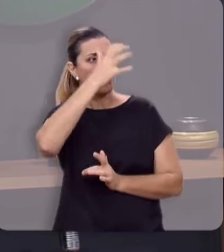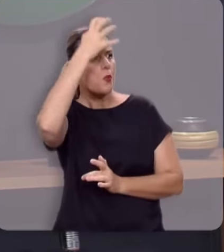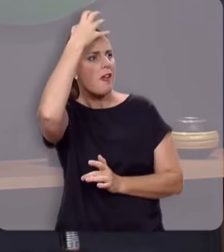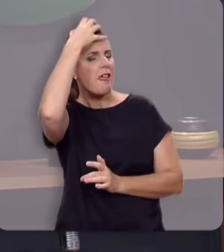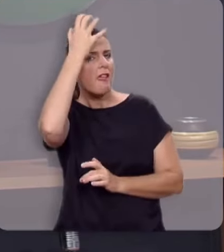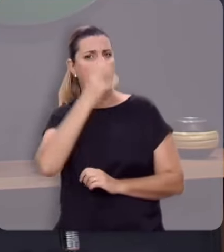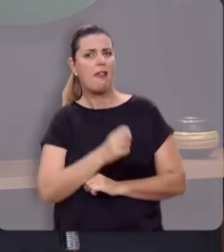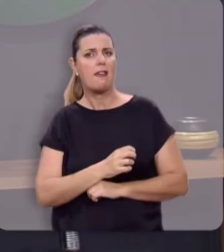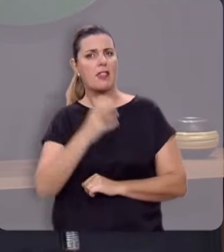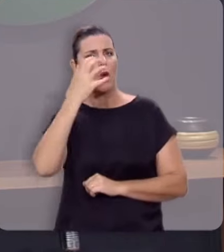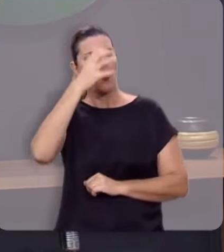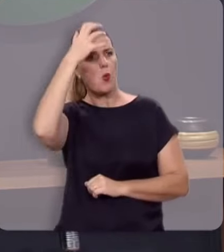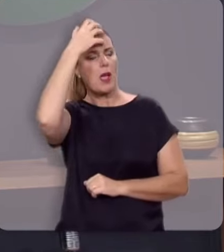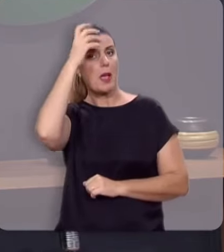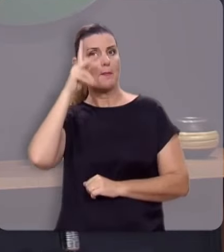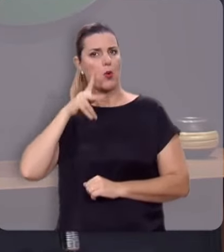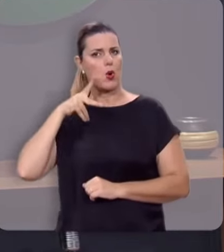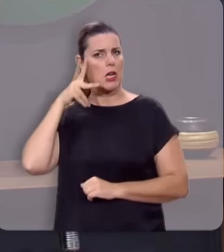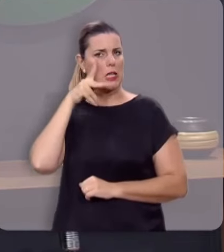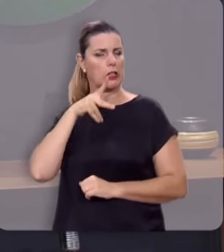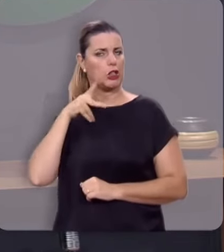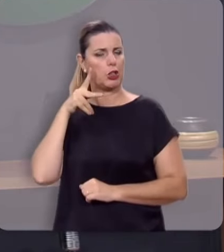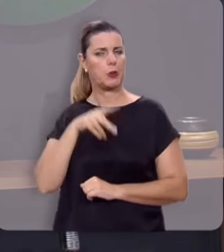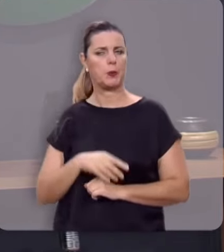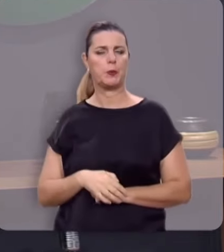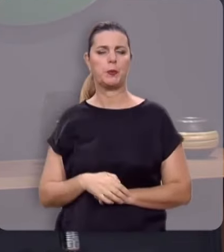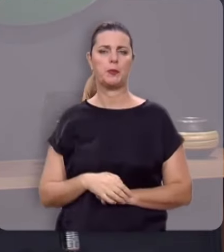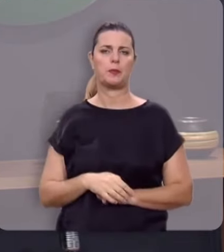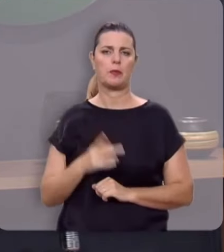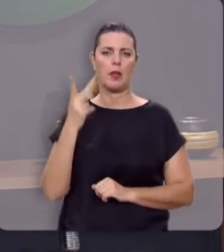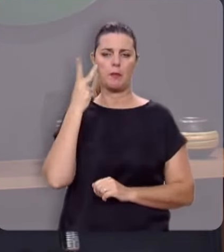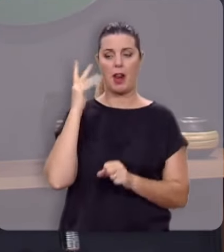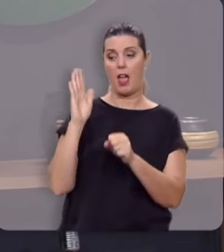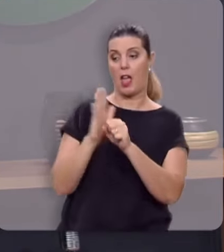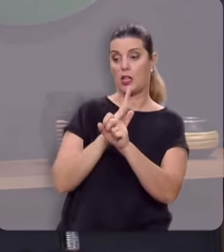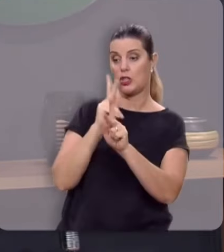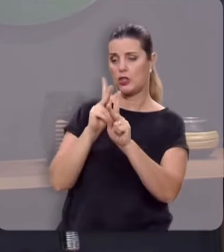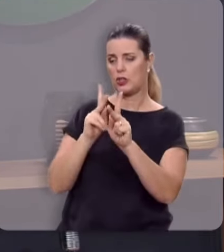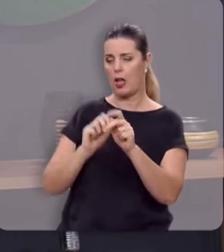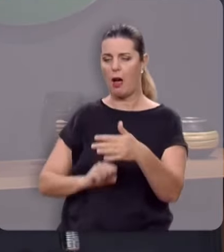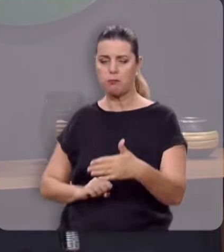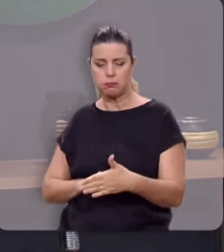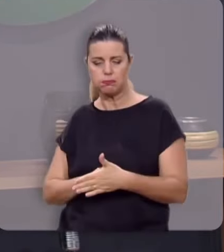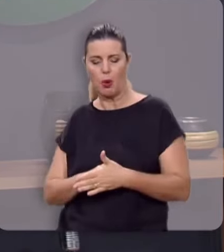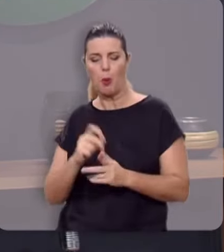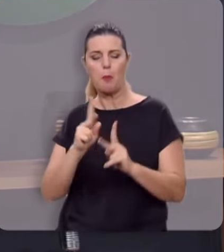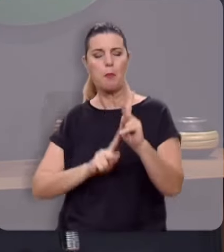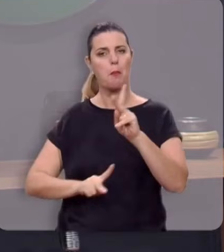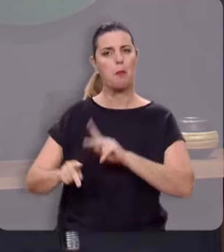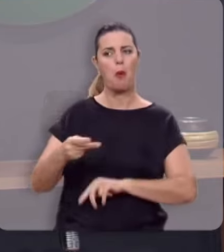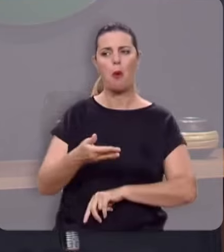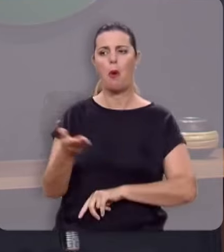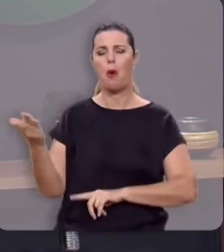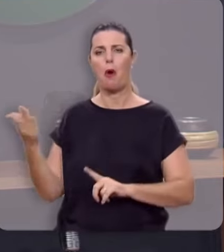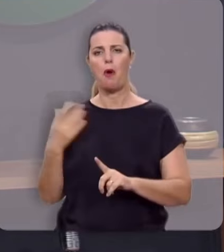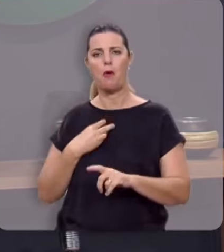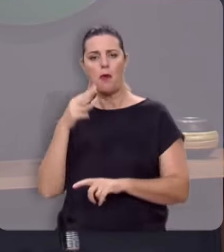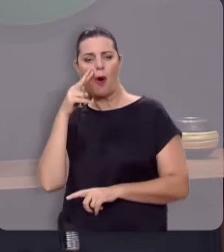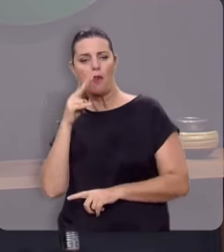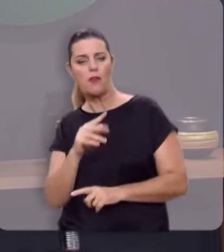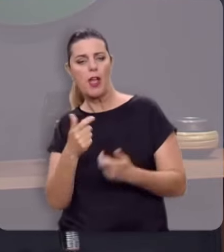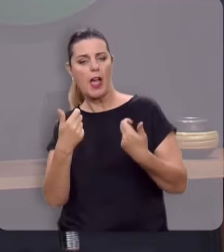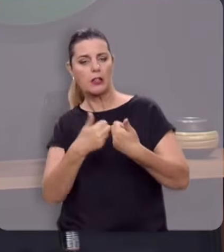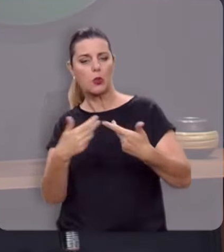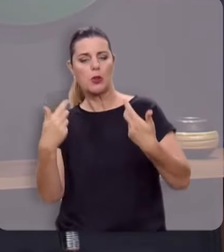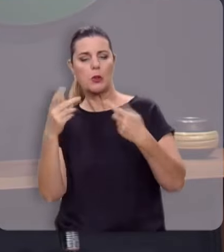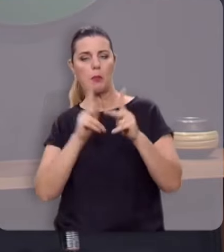rei político, para encher a barriga do povo, para atender às necessidades